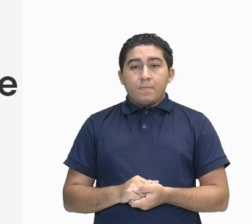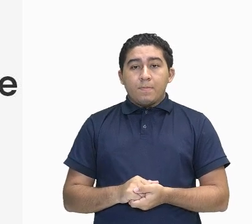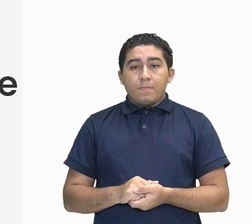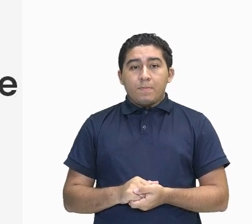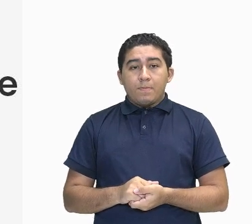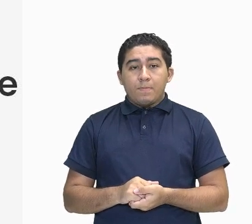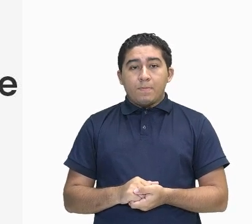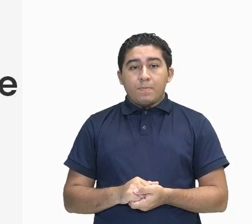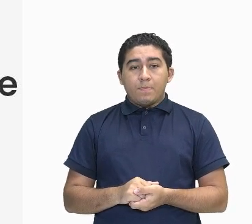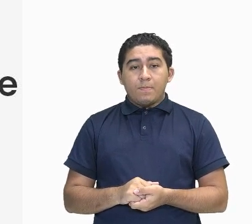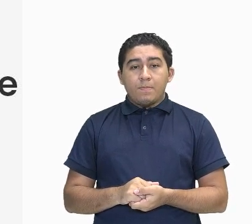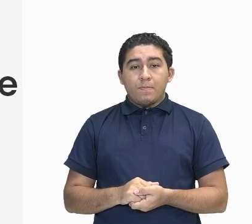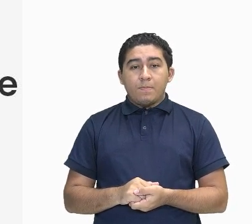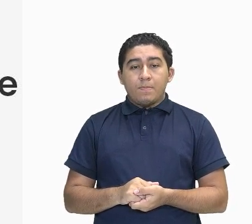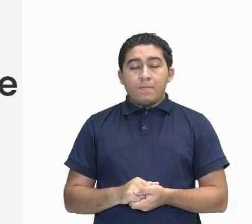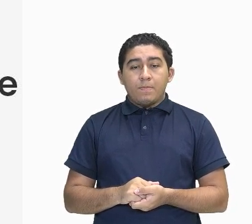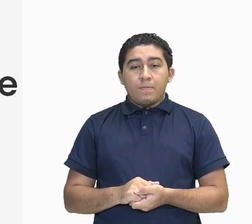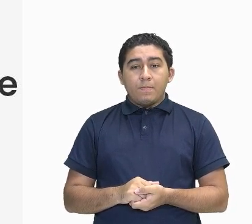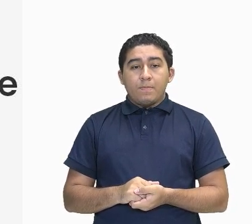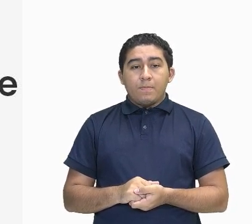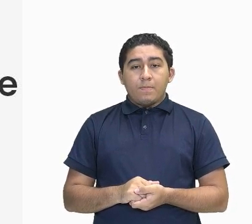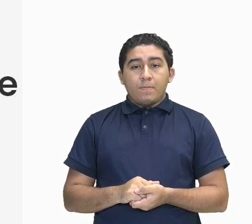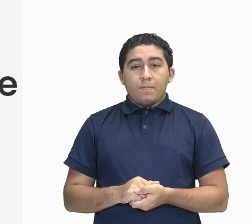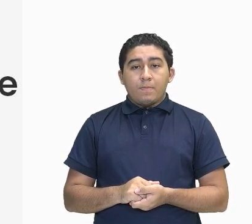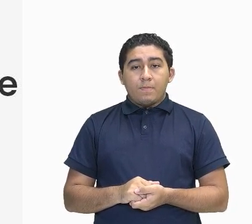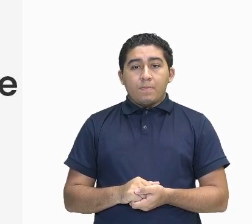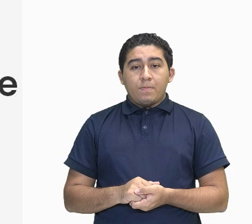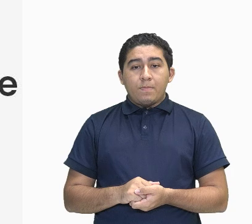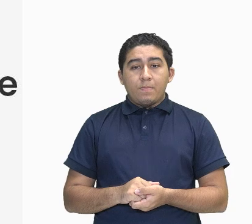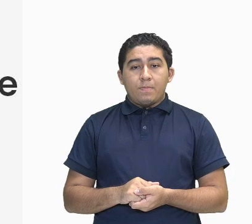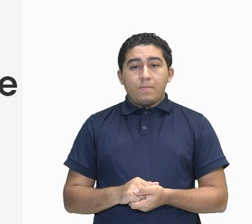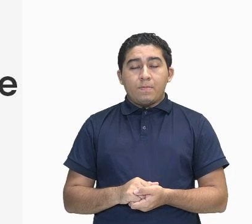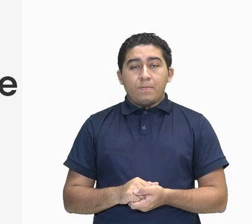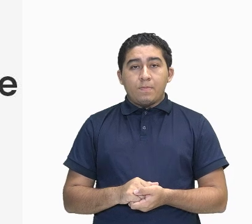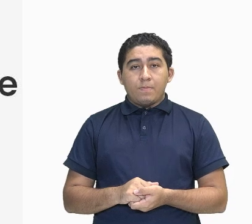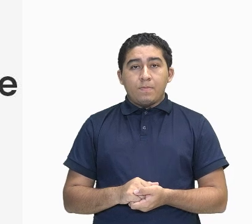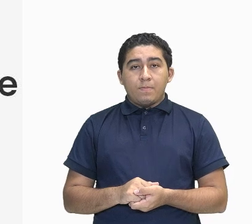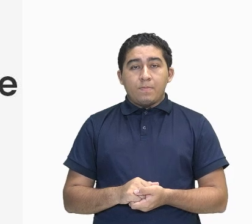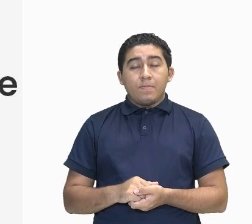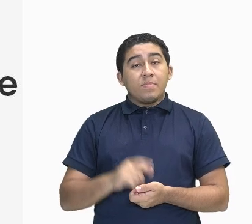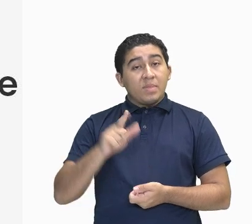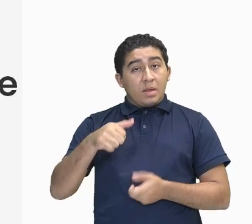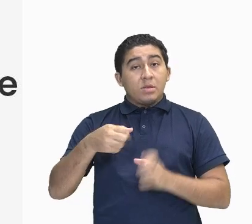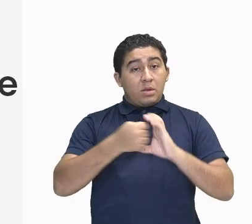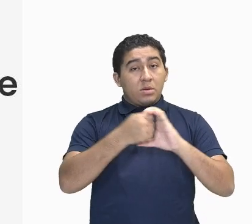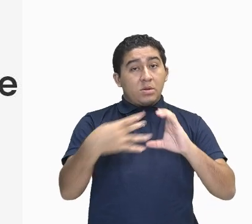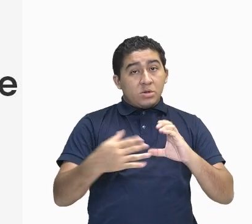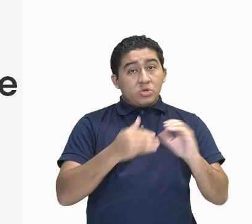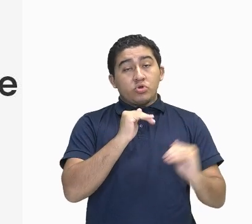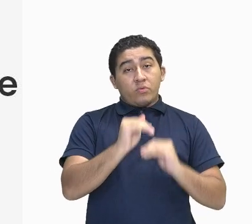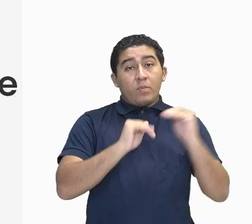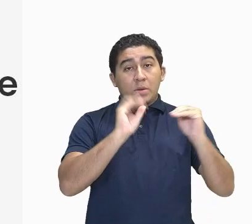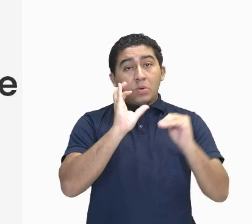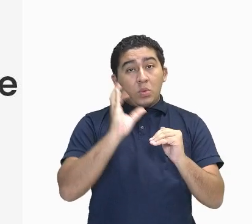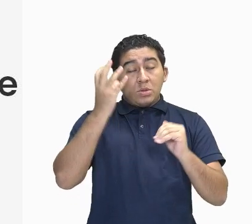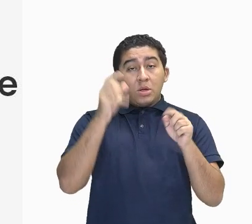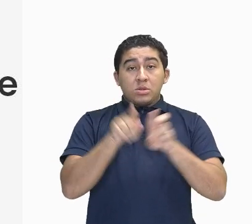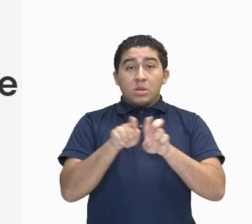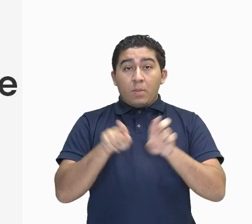essas características, né, dos sistemas agrícolas, o desenvolvimento que ocorre, as técnicas que